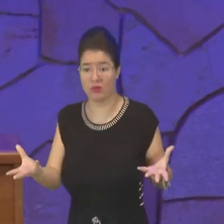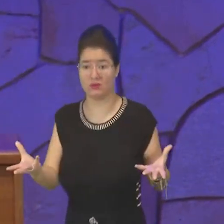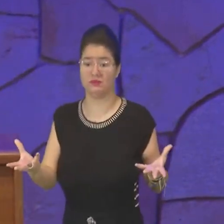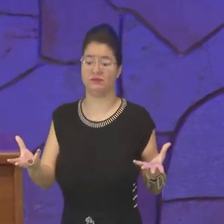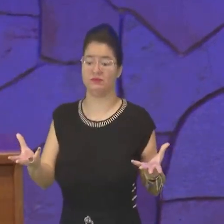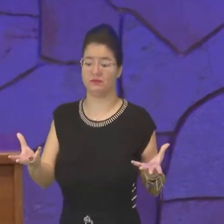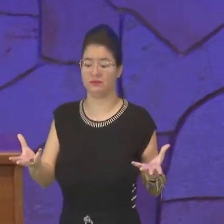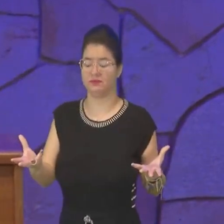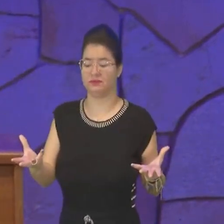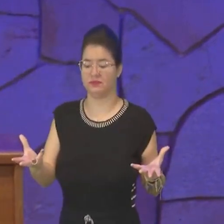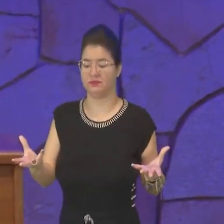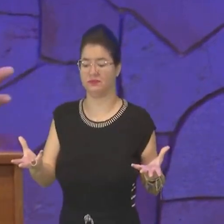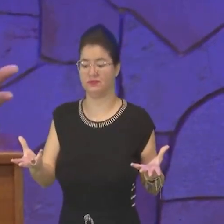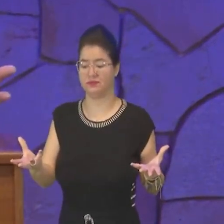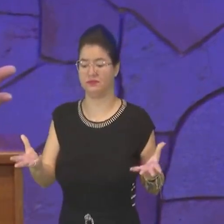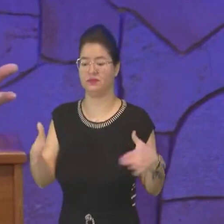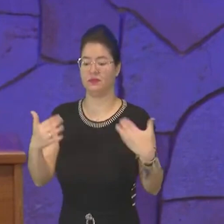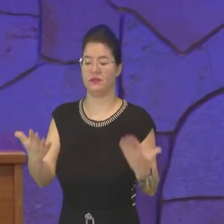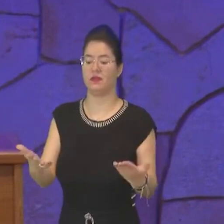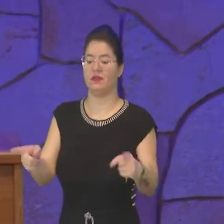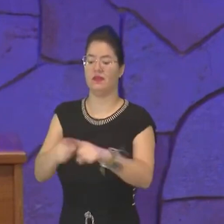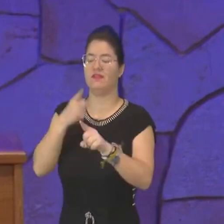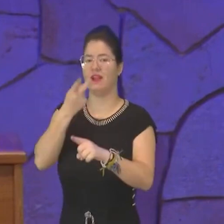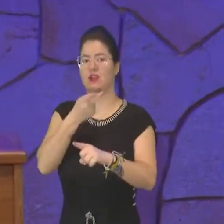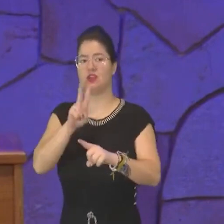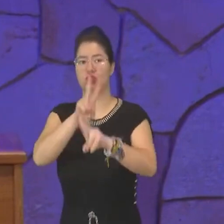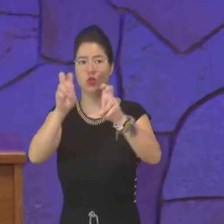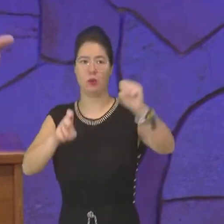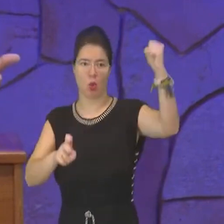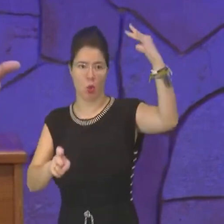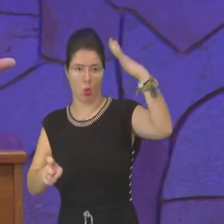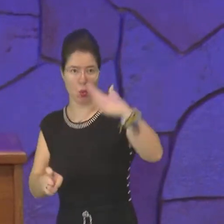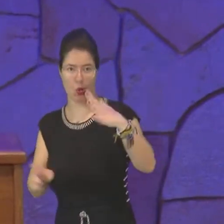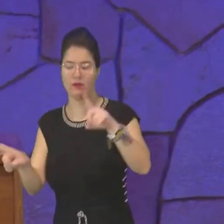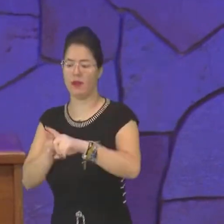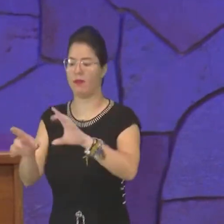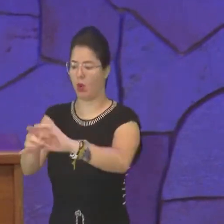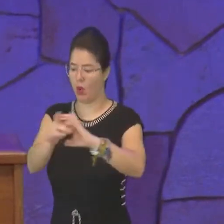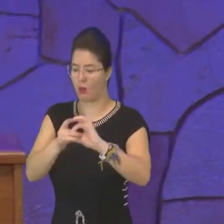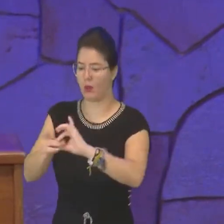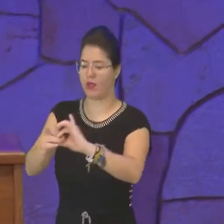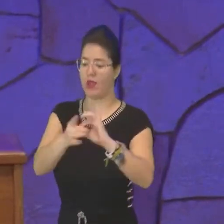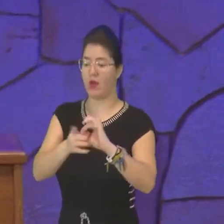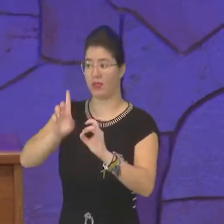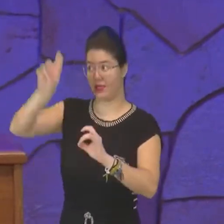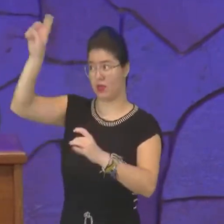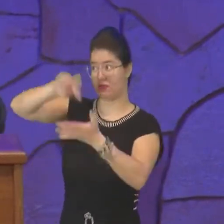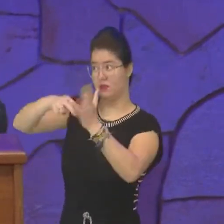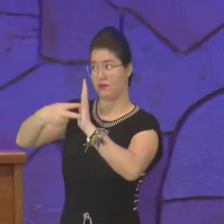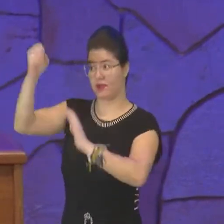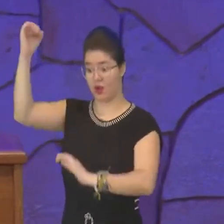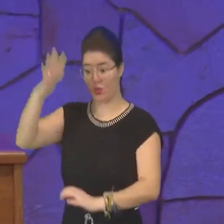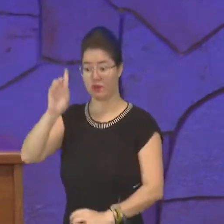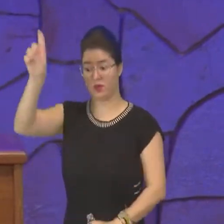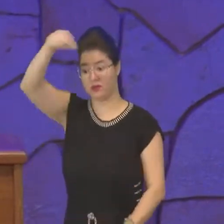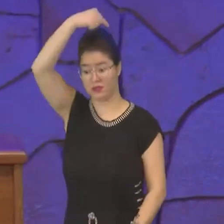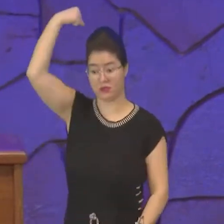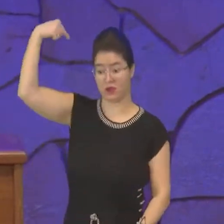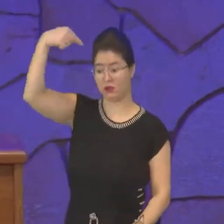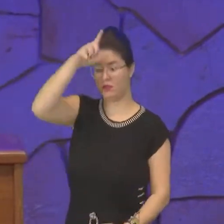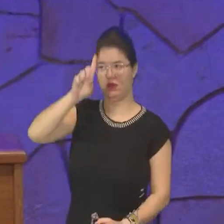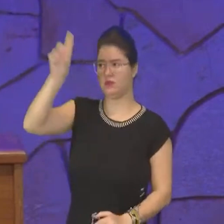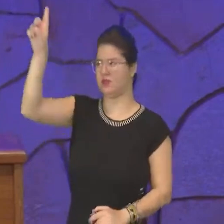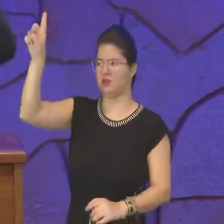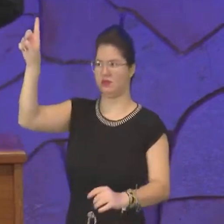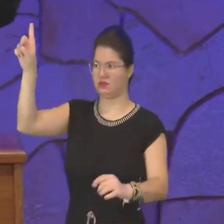íntima? Fala sobre luz, fala sobre comunhão, koinonia. Deus é luz, Deus é santo, nele não há trevas.